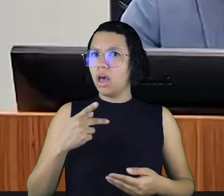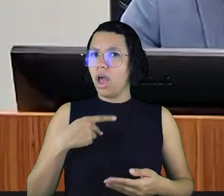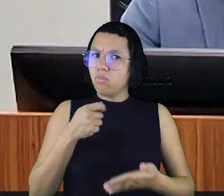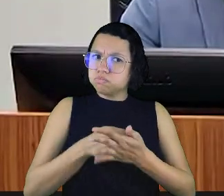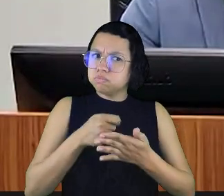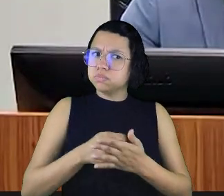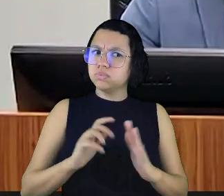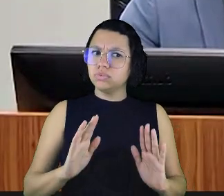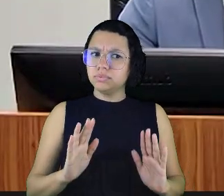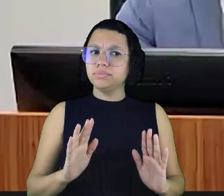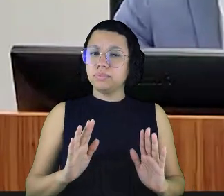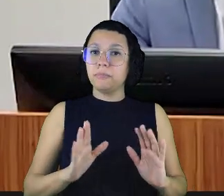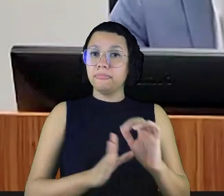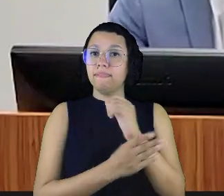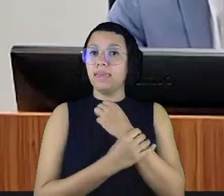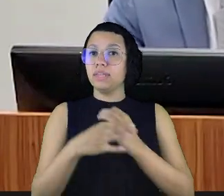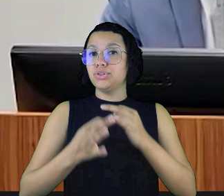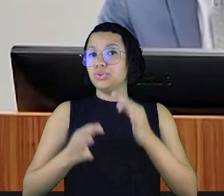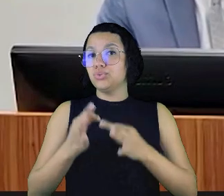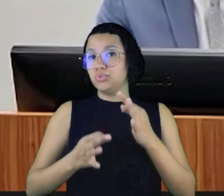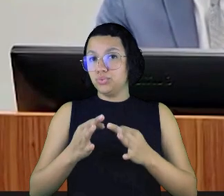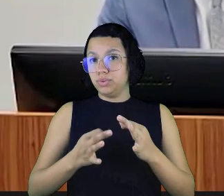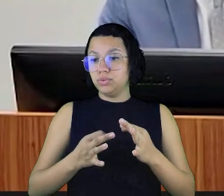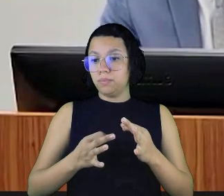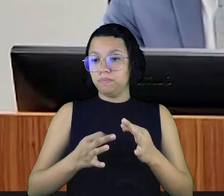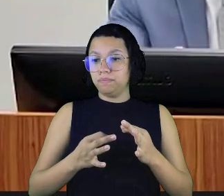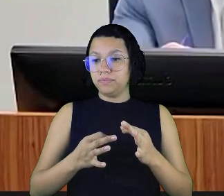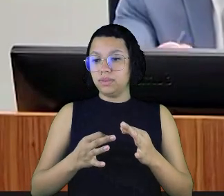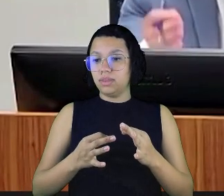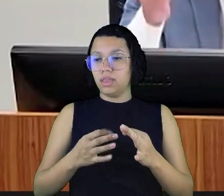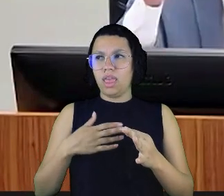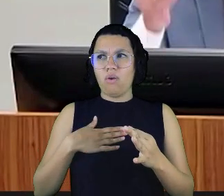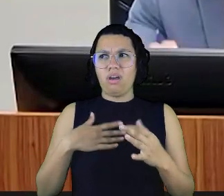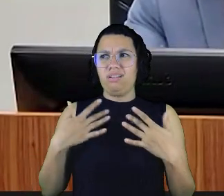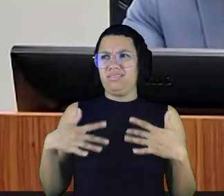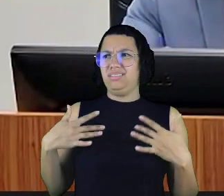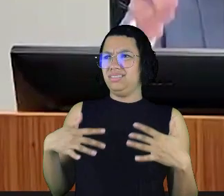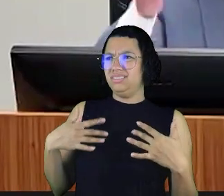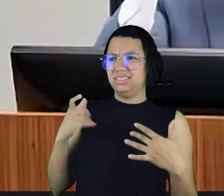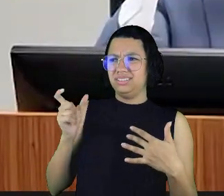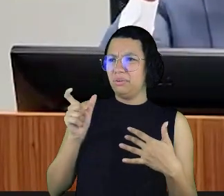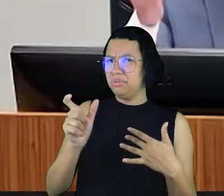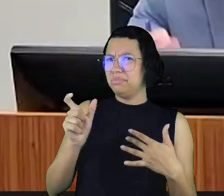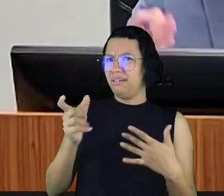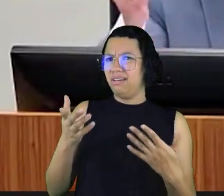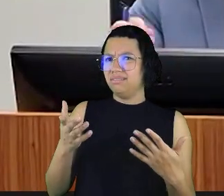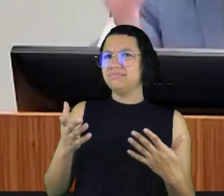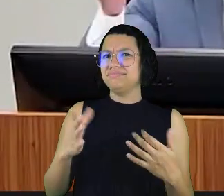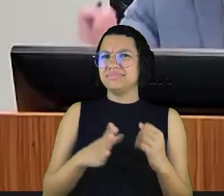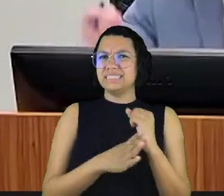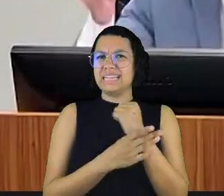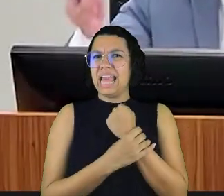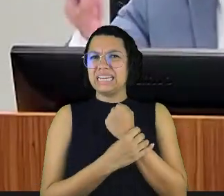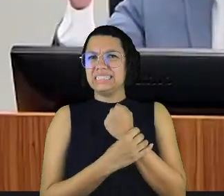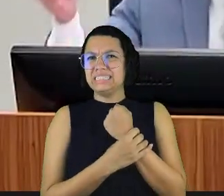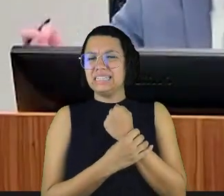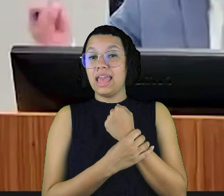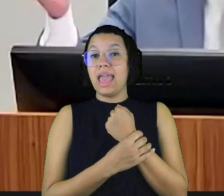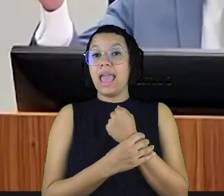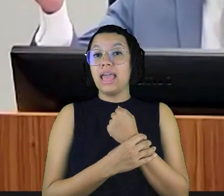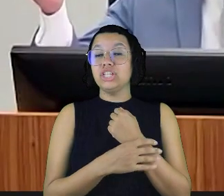é a expressão mais pavorosa que existe, não é? A garantia é de satisfação